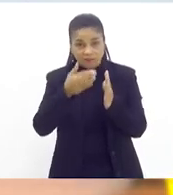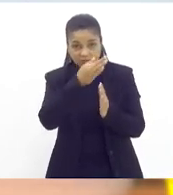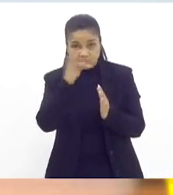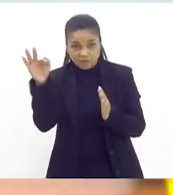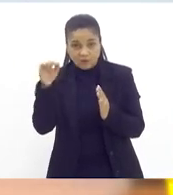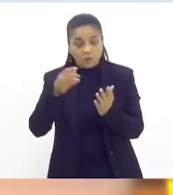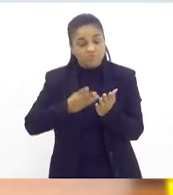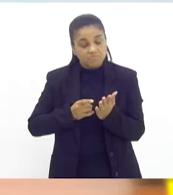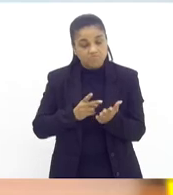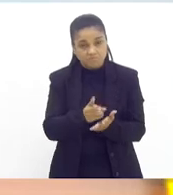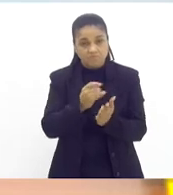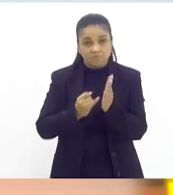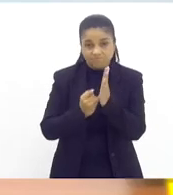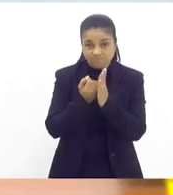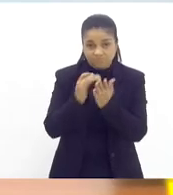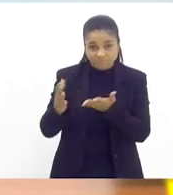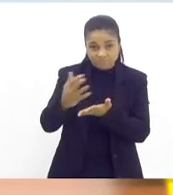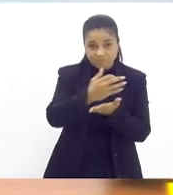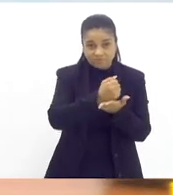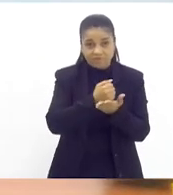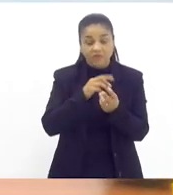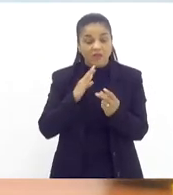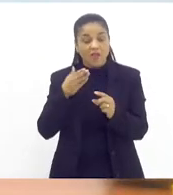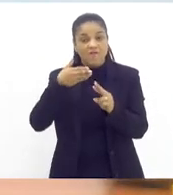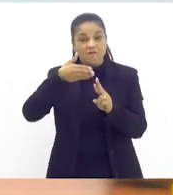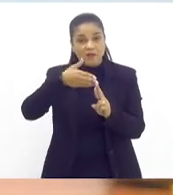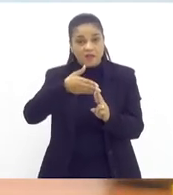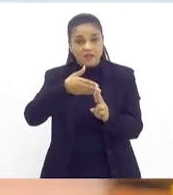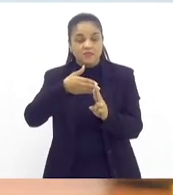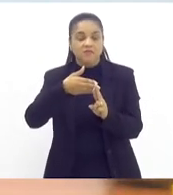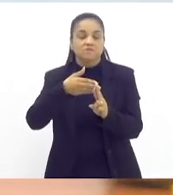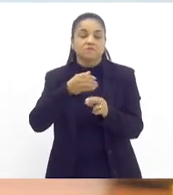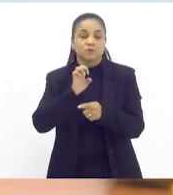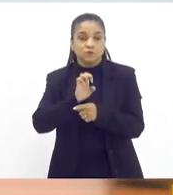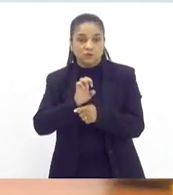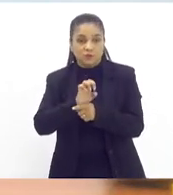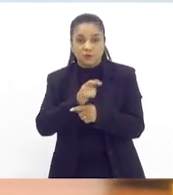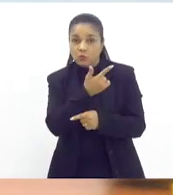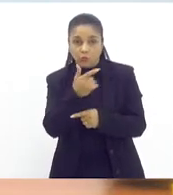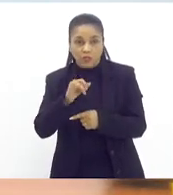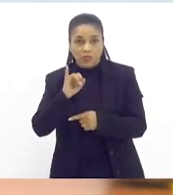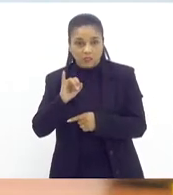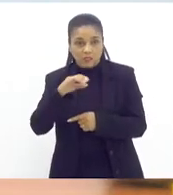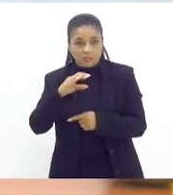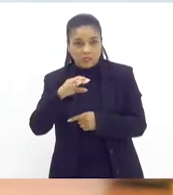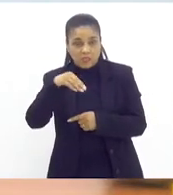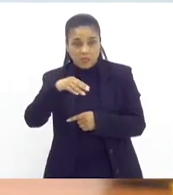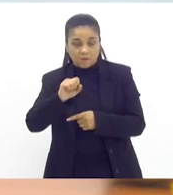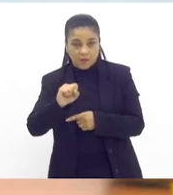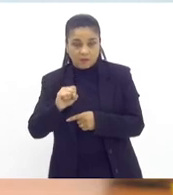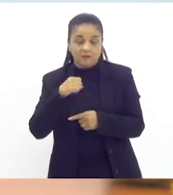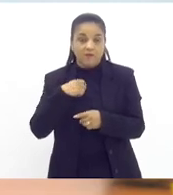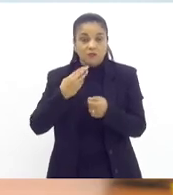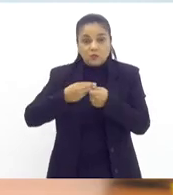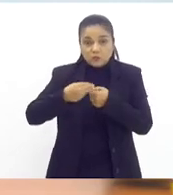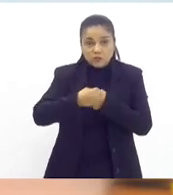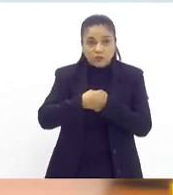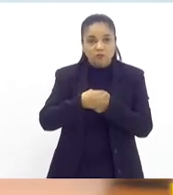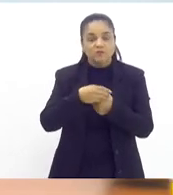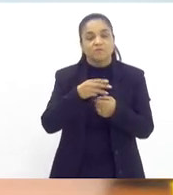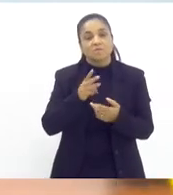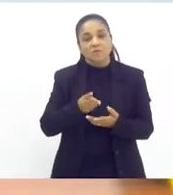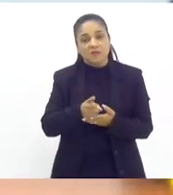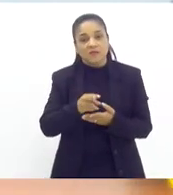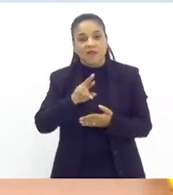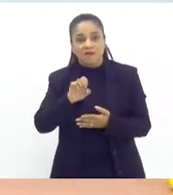carga tributária atual. Então, a alíquota de referência dos estados é aquela que mantém a receita do ICMS. A alíquota de referência dos municípios é a que mantém a receita do